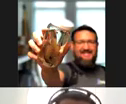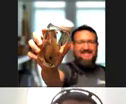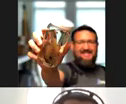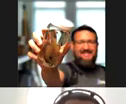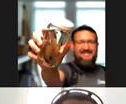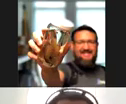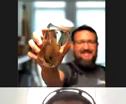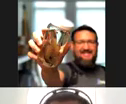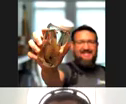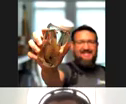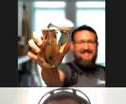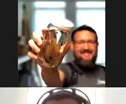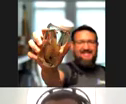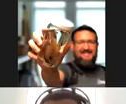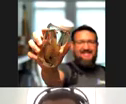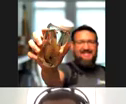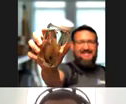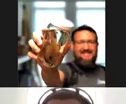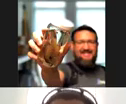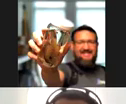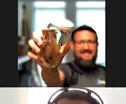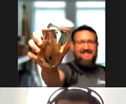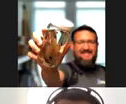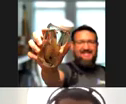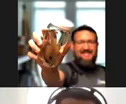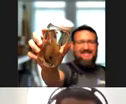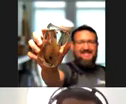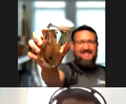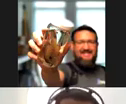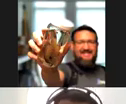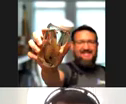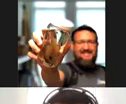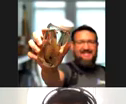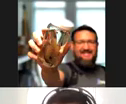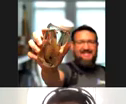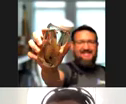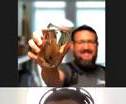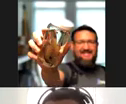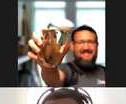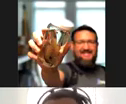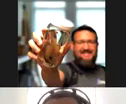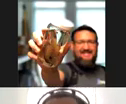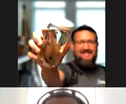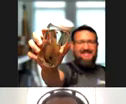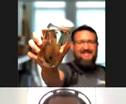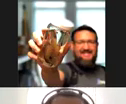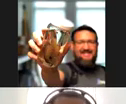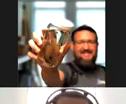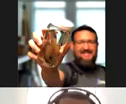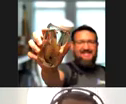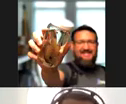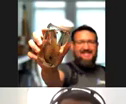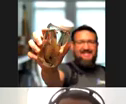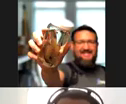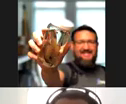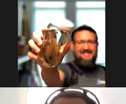Então, geralmente, o modelo é uma representação do melhor conhecimento que a gente tem para explicar um fenômeno. A partir do momento que a gente consegue mais informação daquele fenômeno e